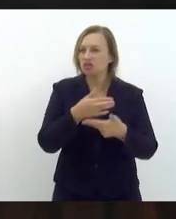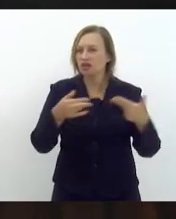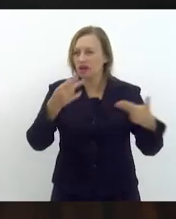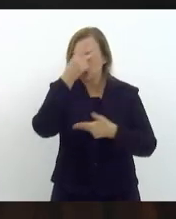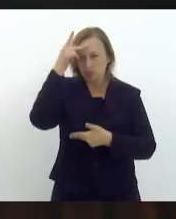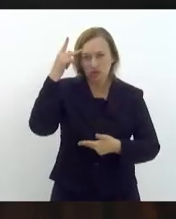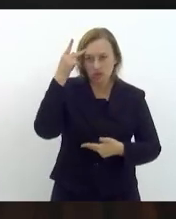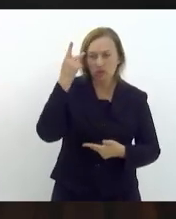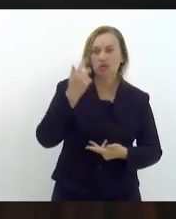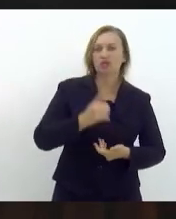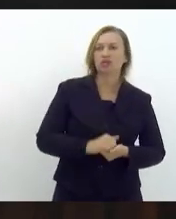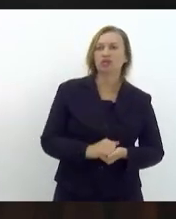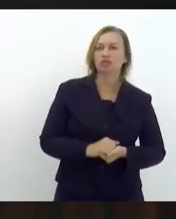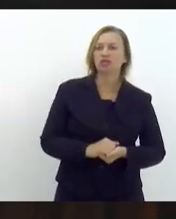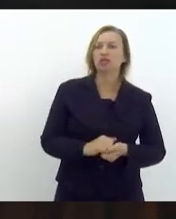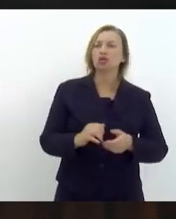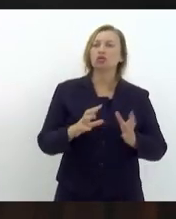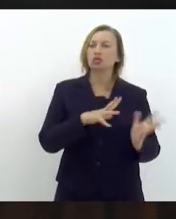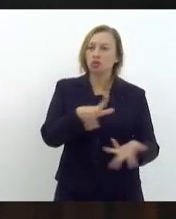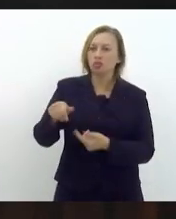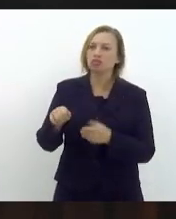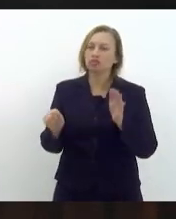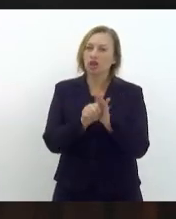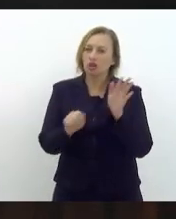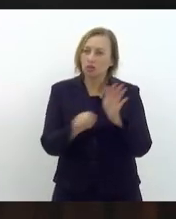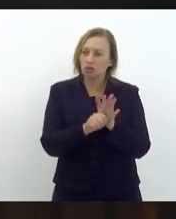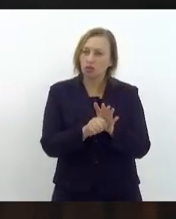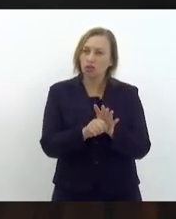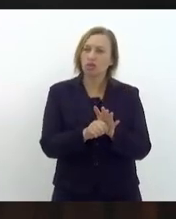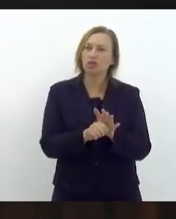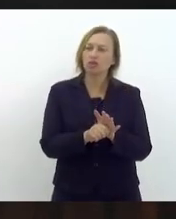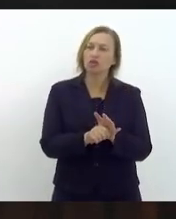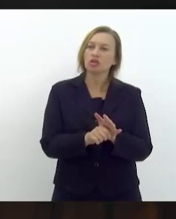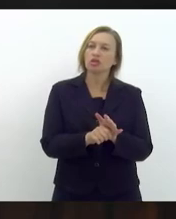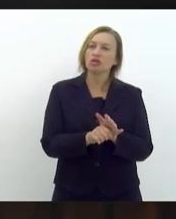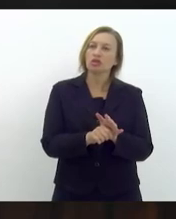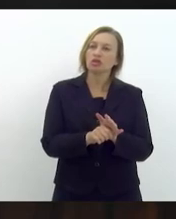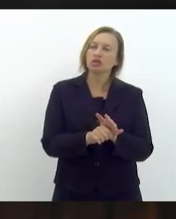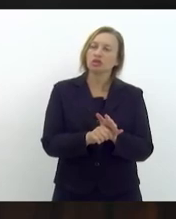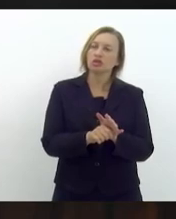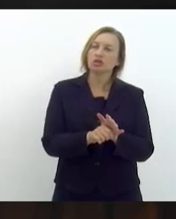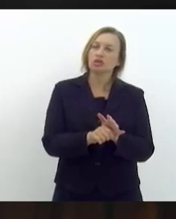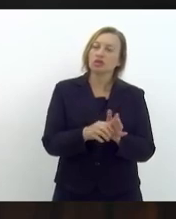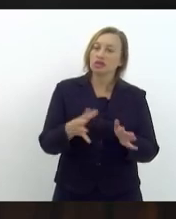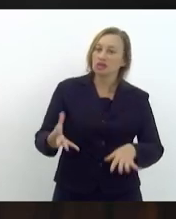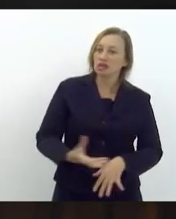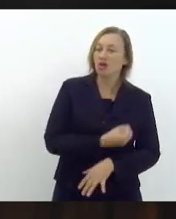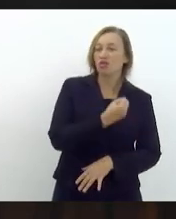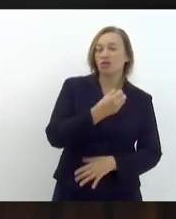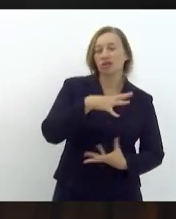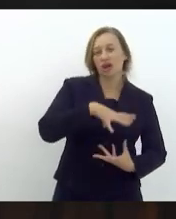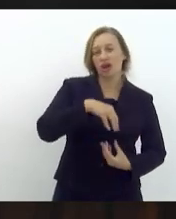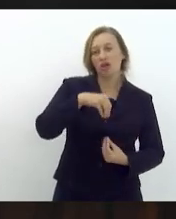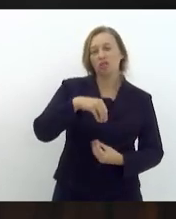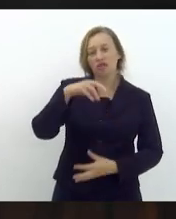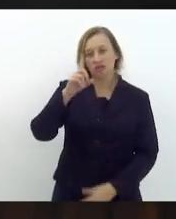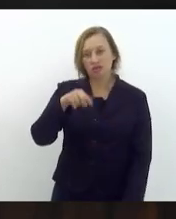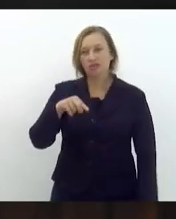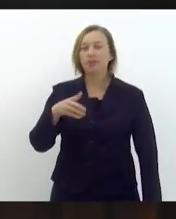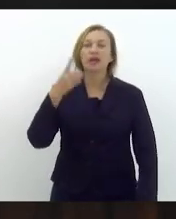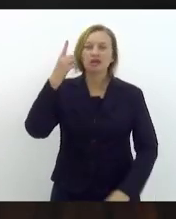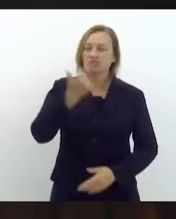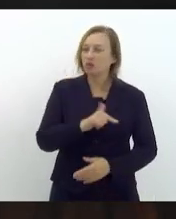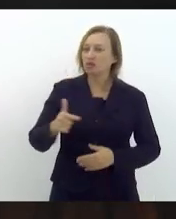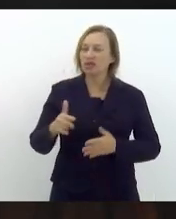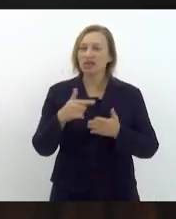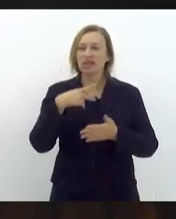salvam muitas pessoas do mundo das drogas recuperam almas né Deputado Antônio não havendo